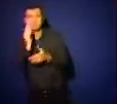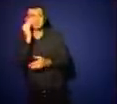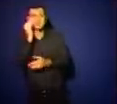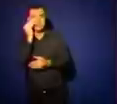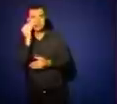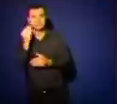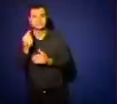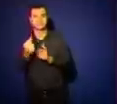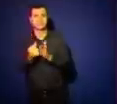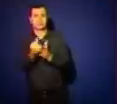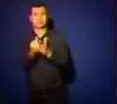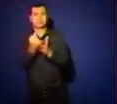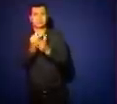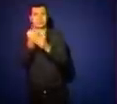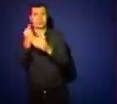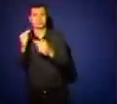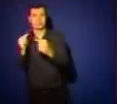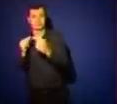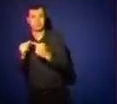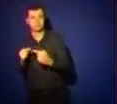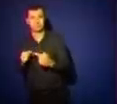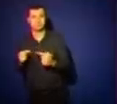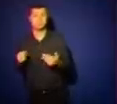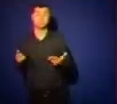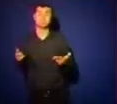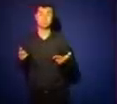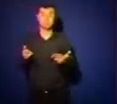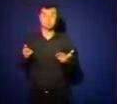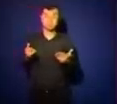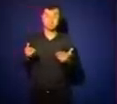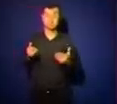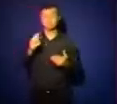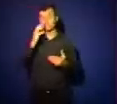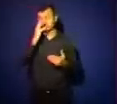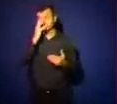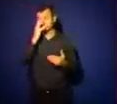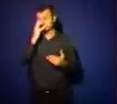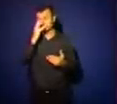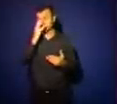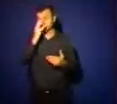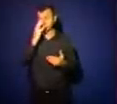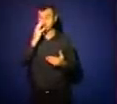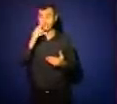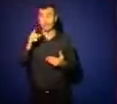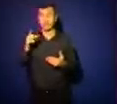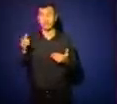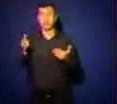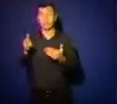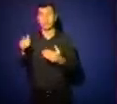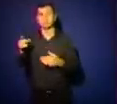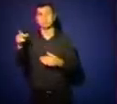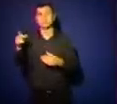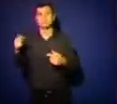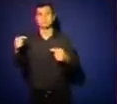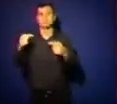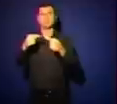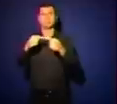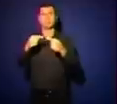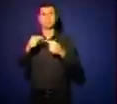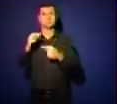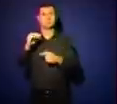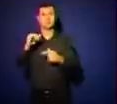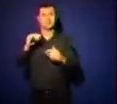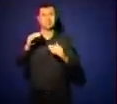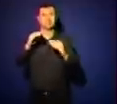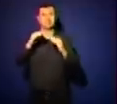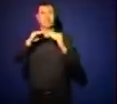os questionários a gente pergunta e a gente acha que assim isso hoje ele é um ele é um instrumento que se fosse feito e a gente não concorda